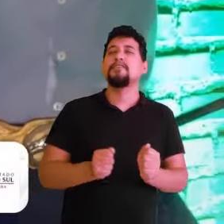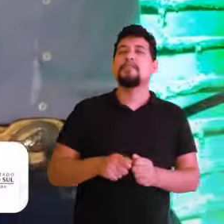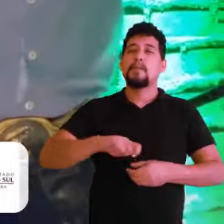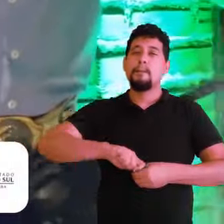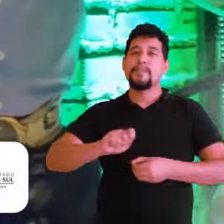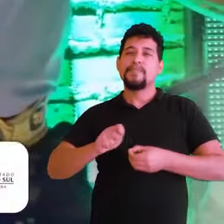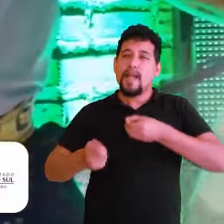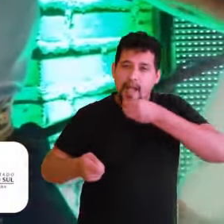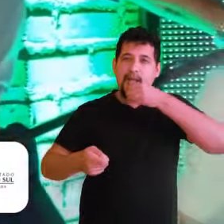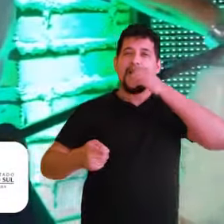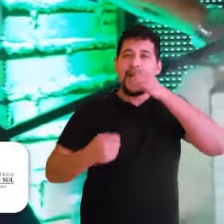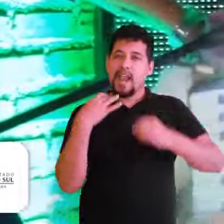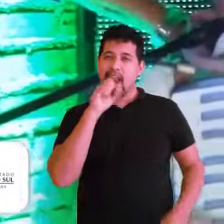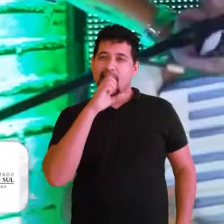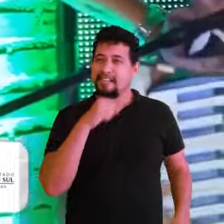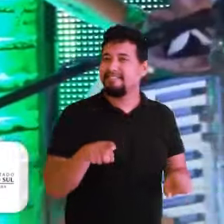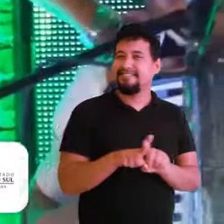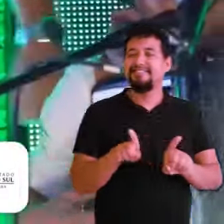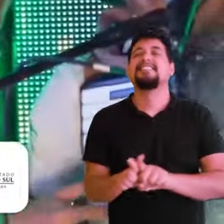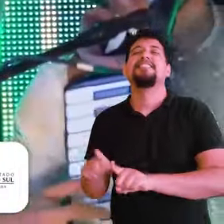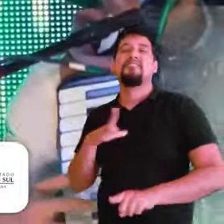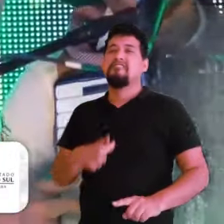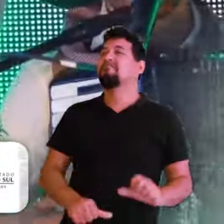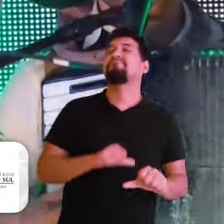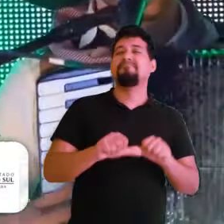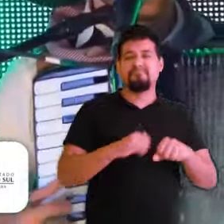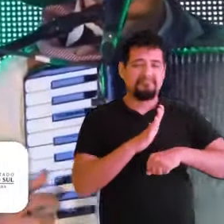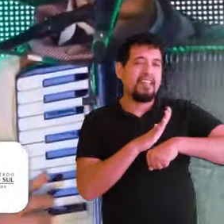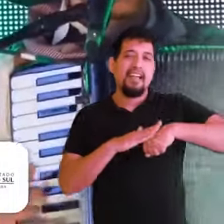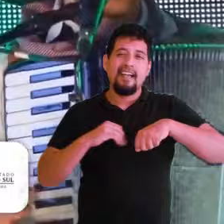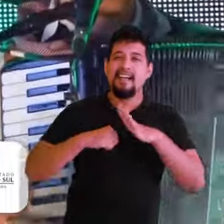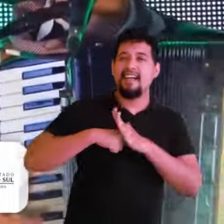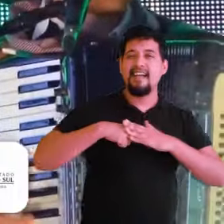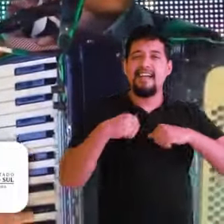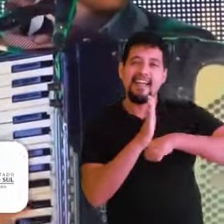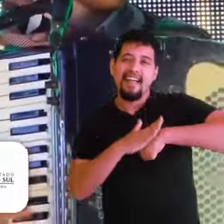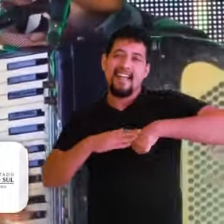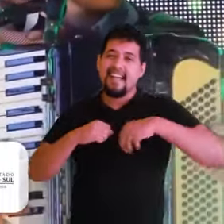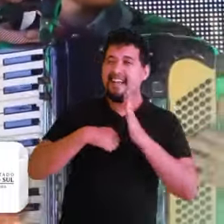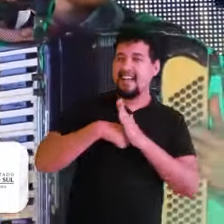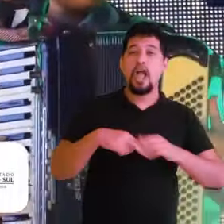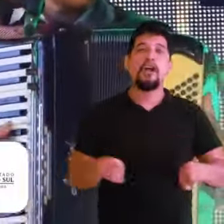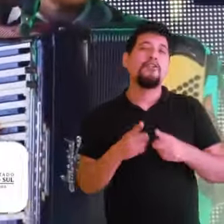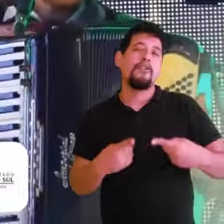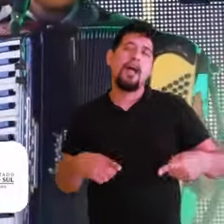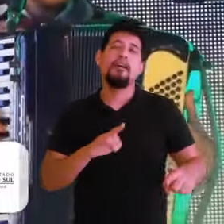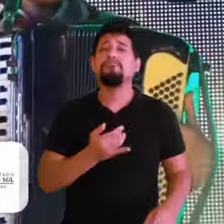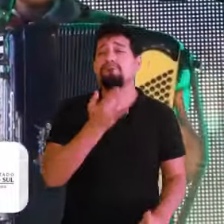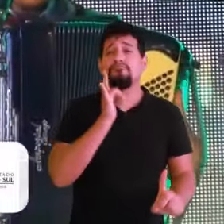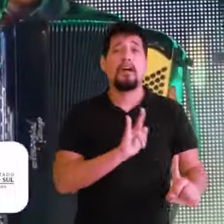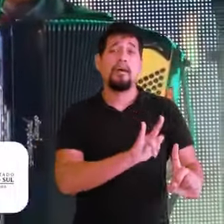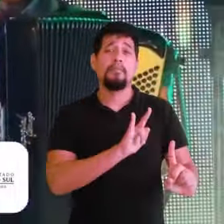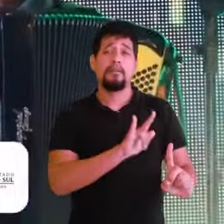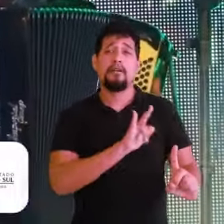lhe trocamos carinho. Conjuraste amor eterno, ninguém quer morrer sozinho.